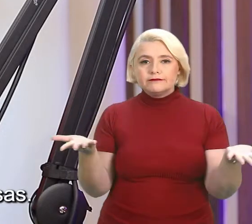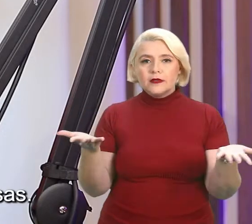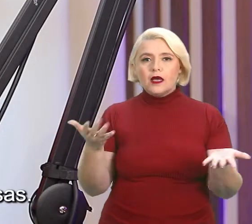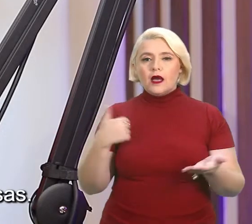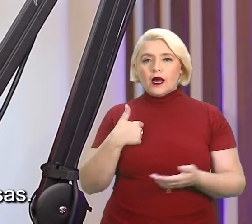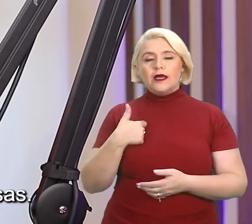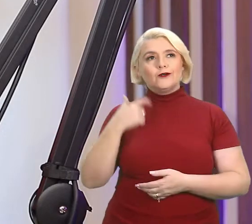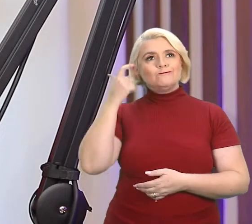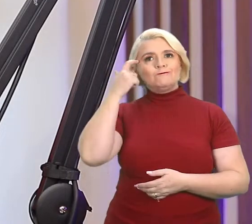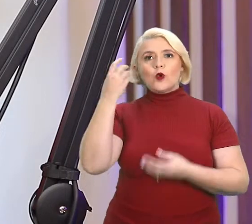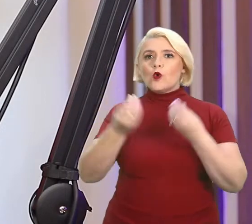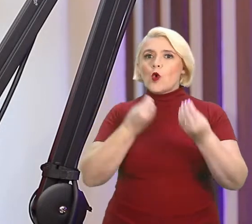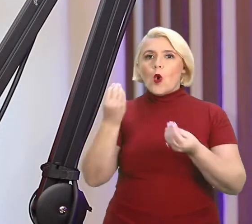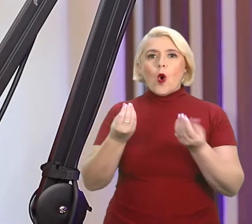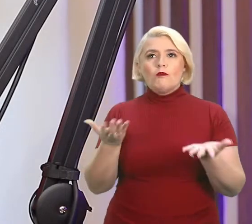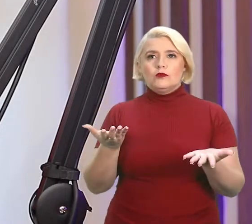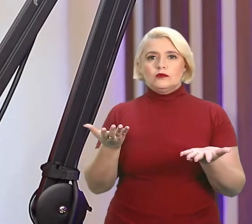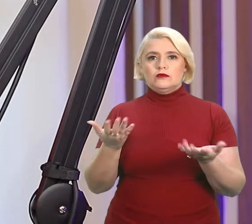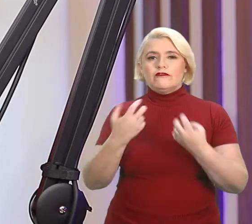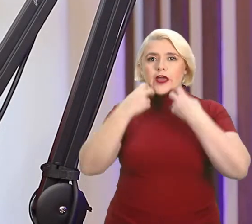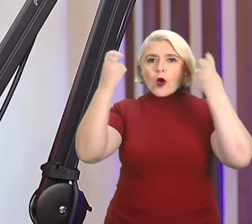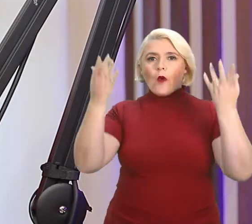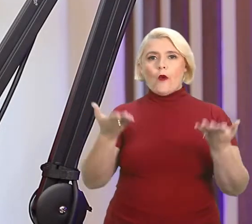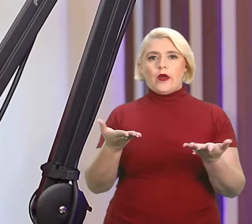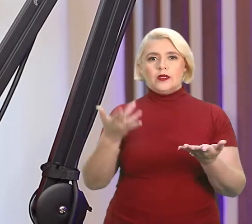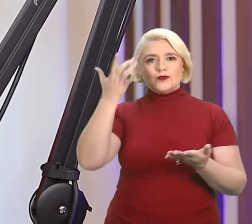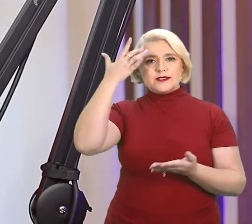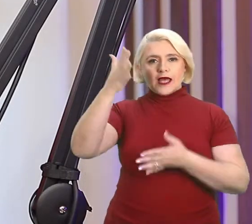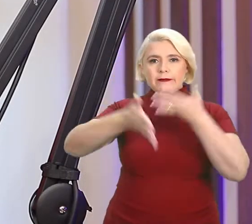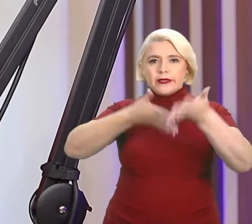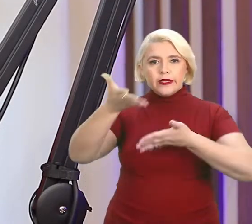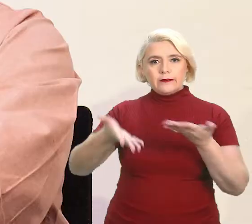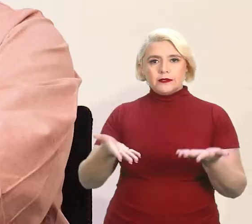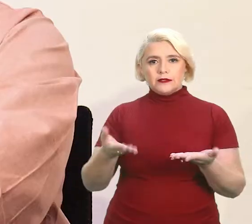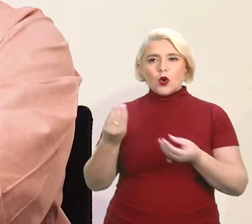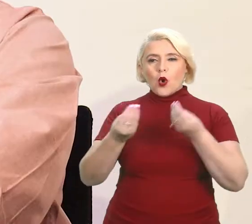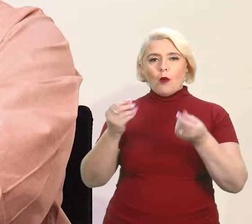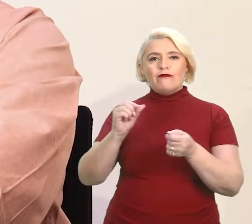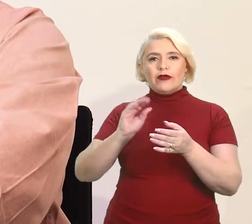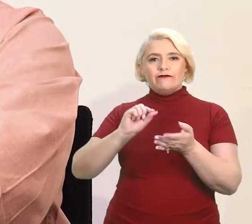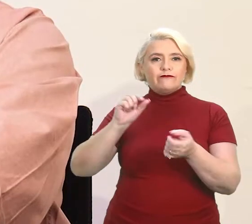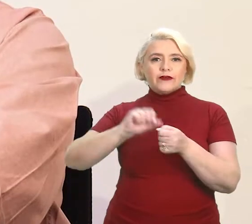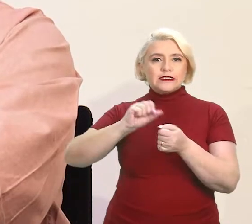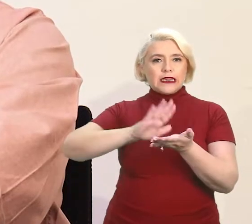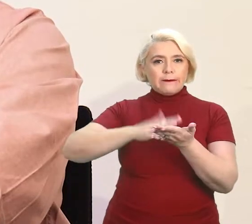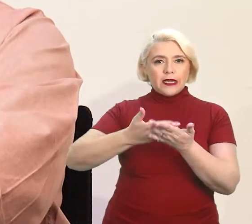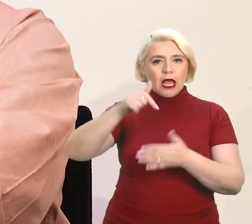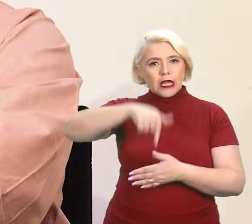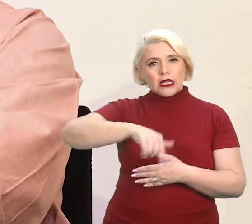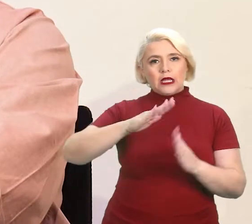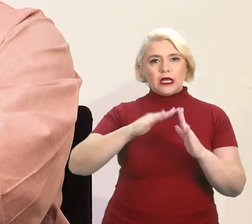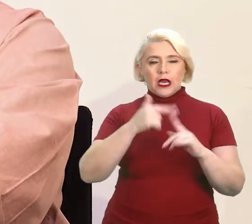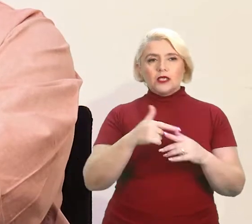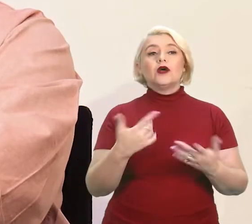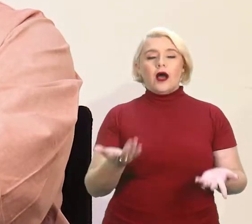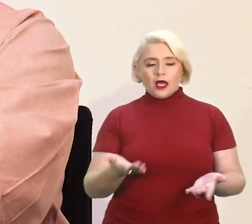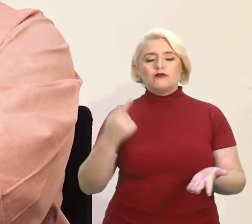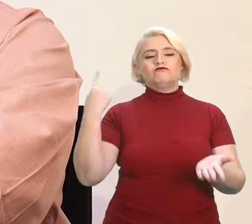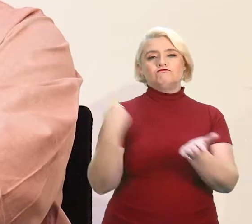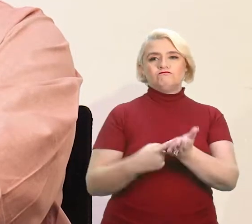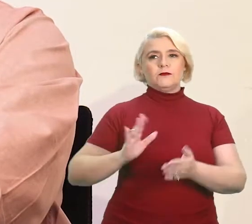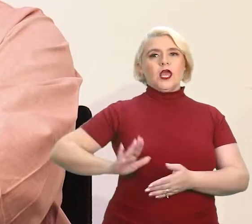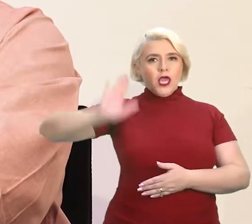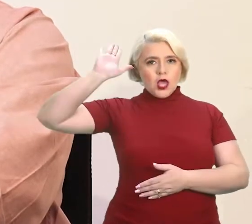é que eu faço uma coisa dessa? Eu vou fazer um curso de Libras e vou interpretar aqui na igreja. Mas assim, as